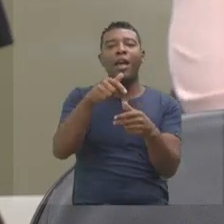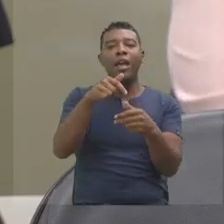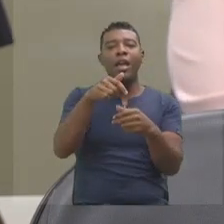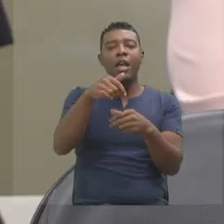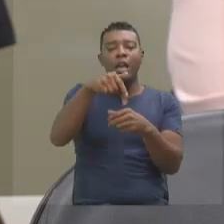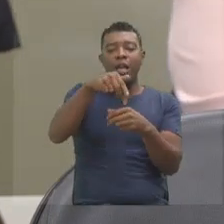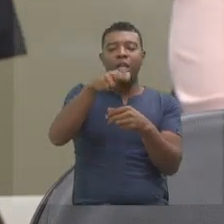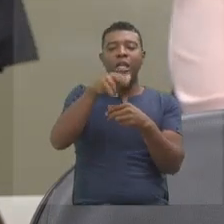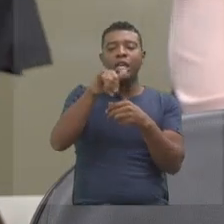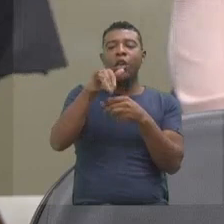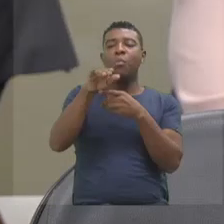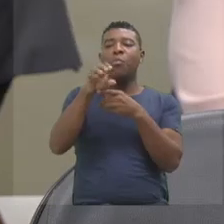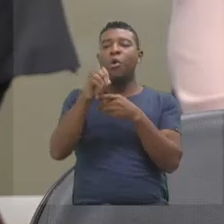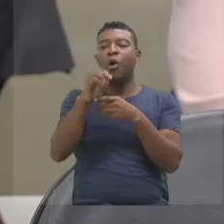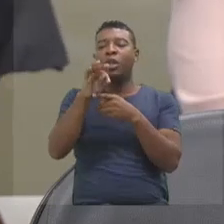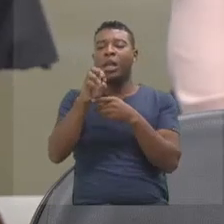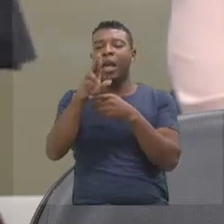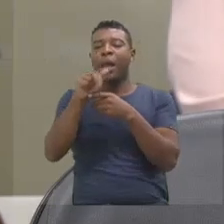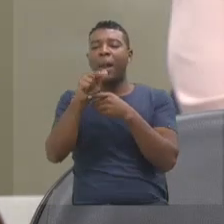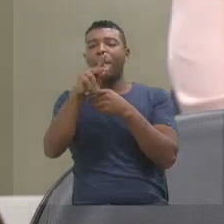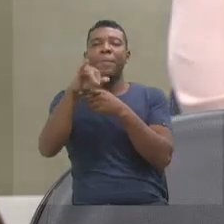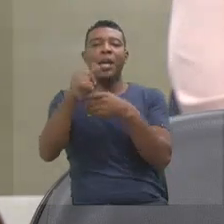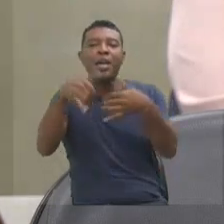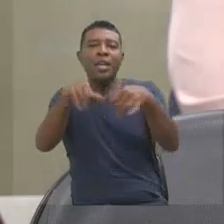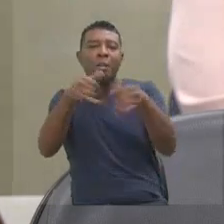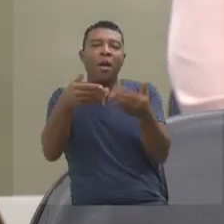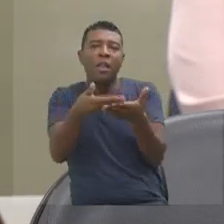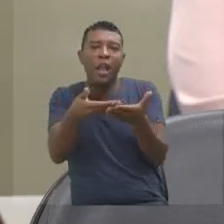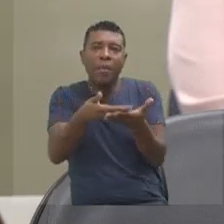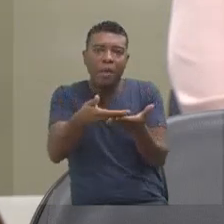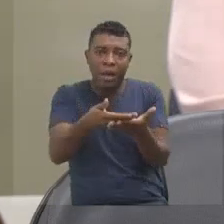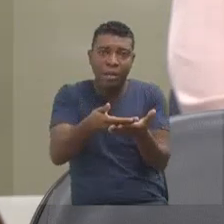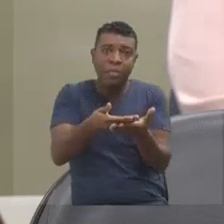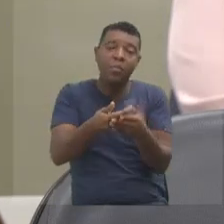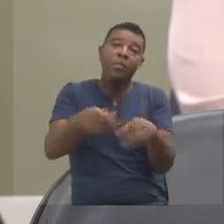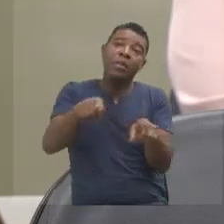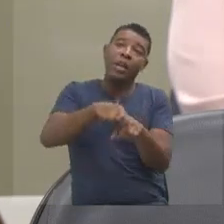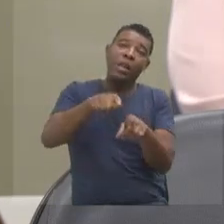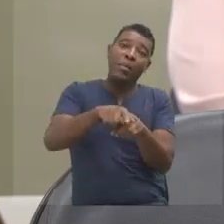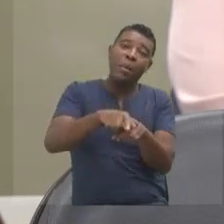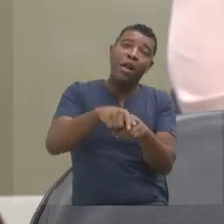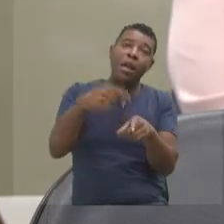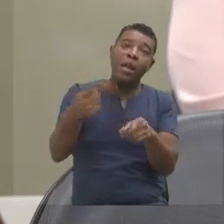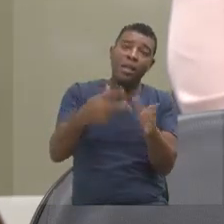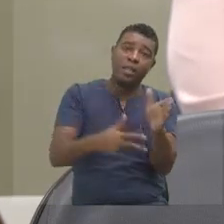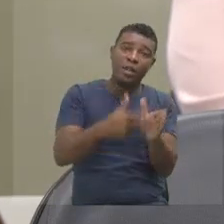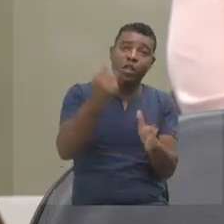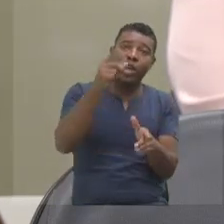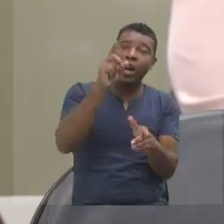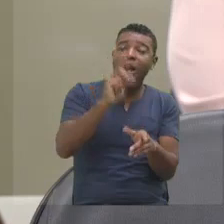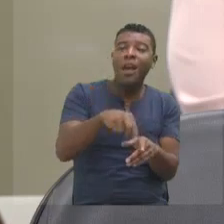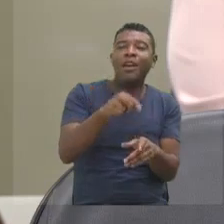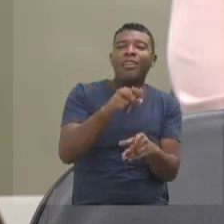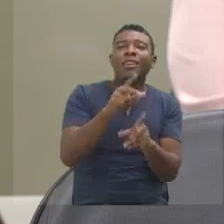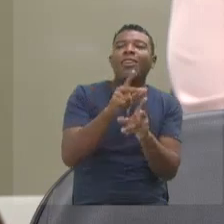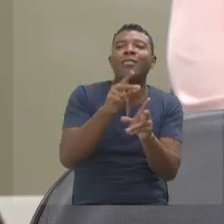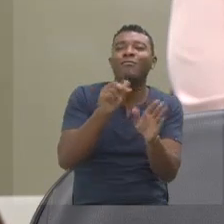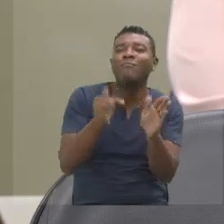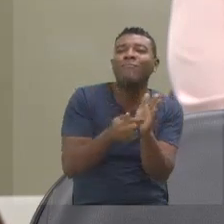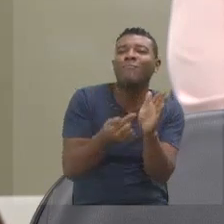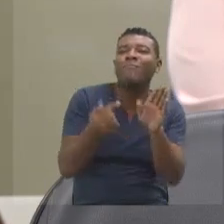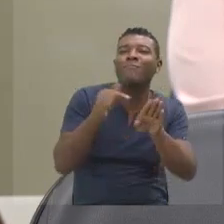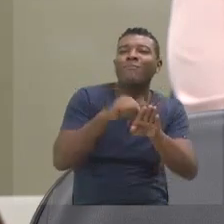que a terapia e a cirurgia era o patinho feio nós estamos te passando cada